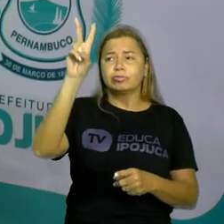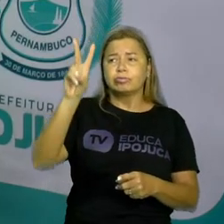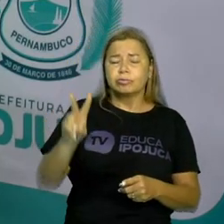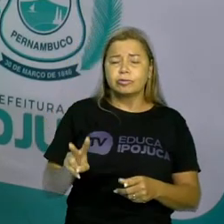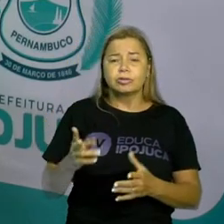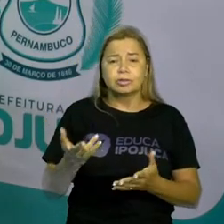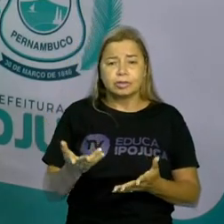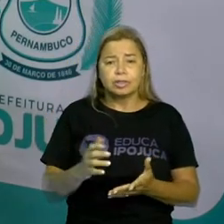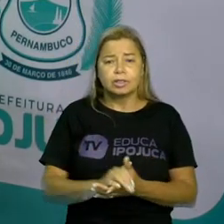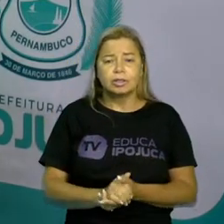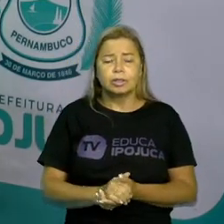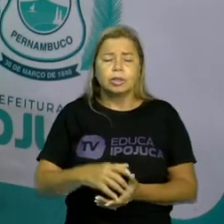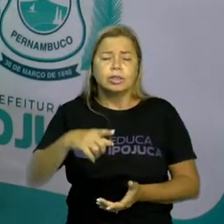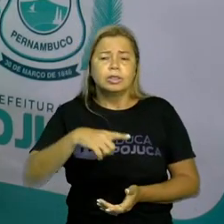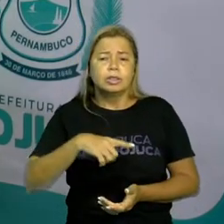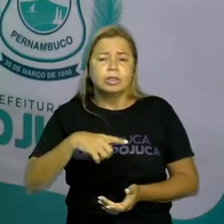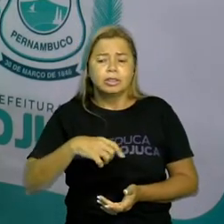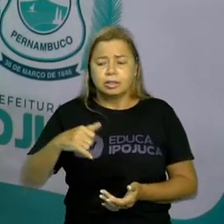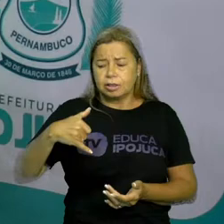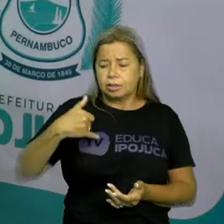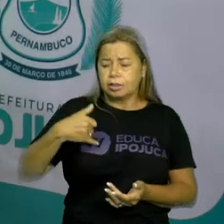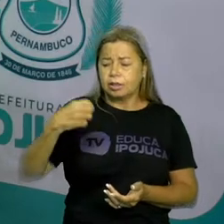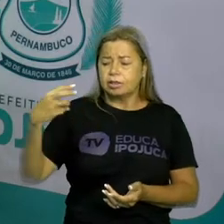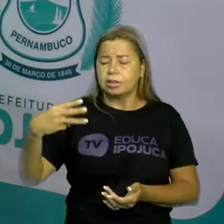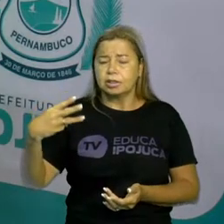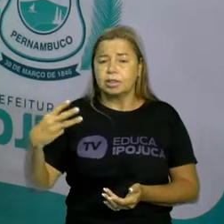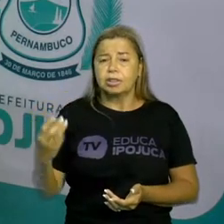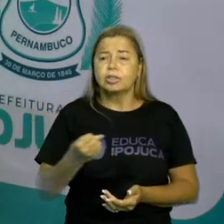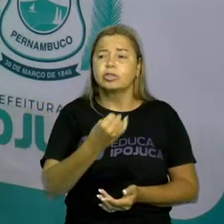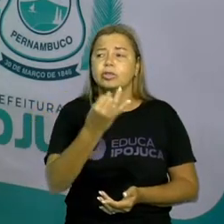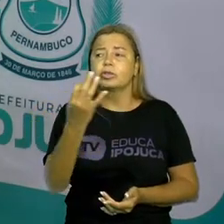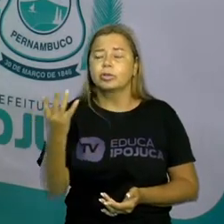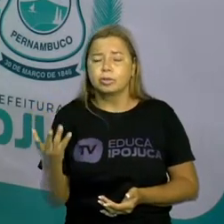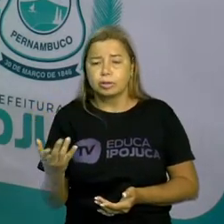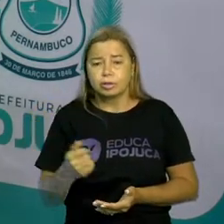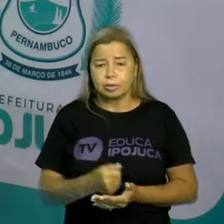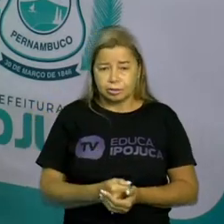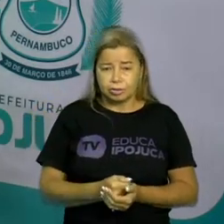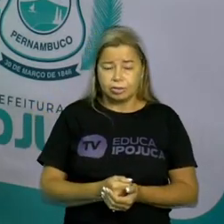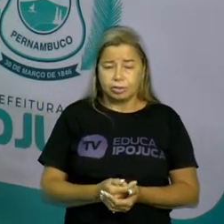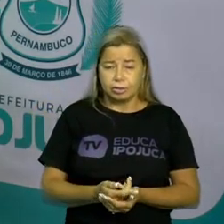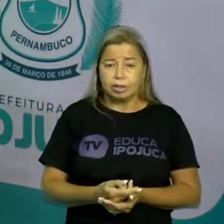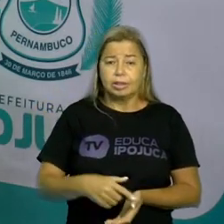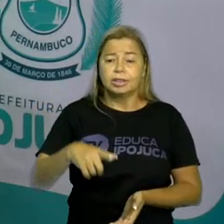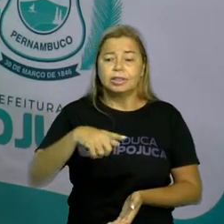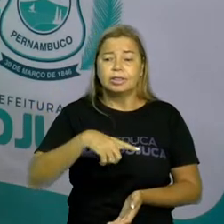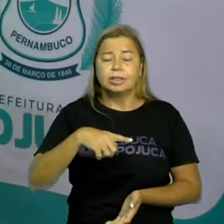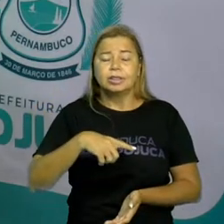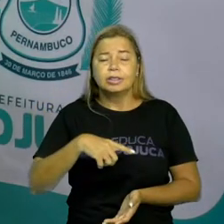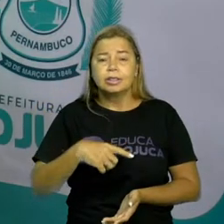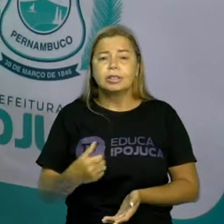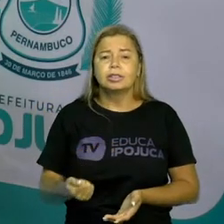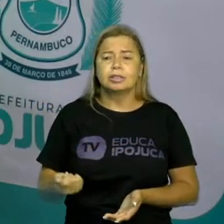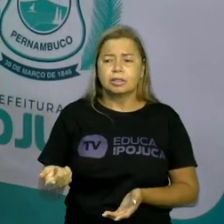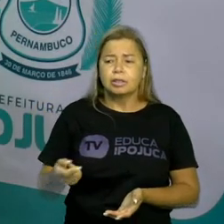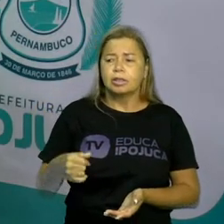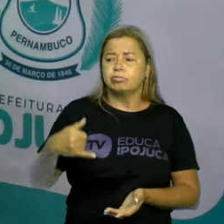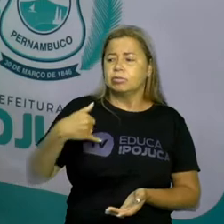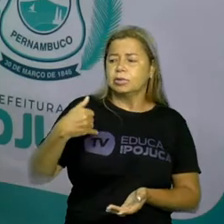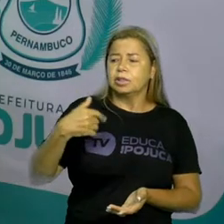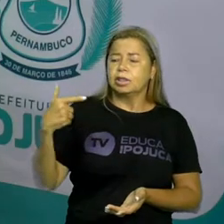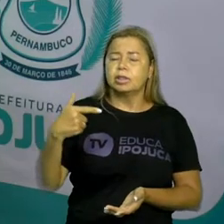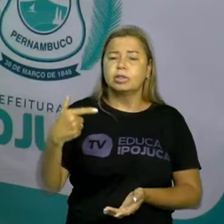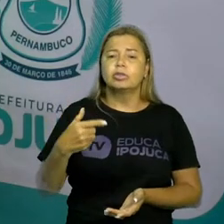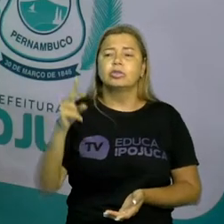de 3 anos, quantas crianças tinha de 2 anos, e agora só restava descobrir quantas crianças tinha de 1 ano. Então, a gente pega